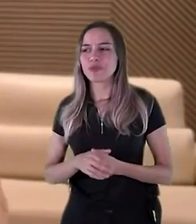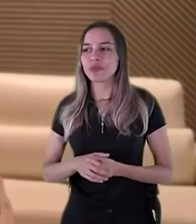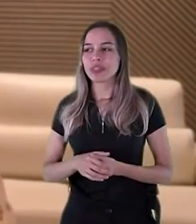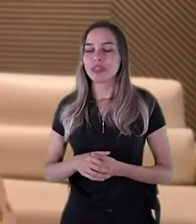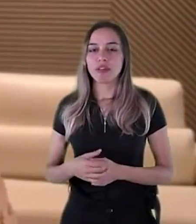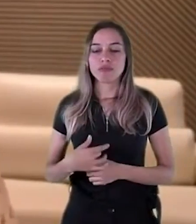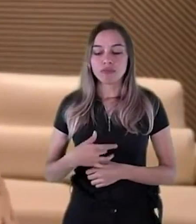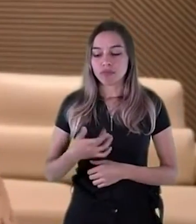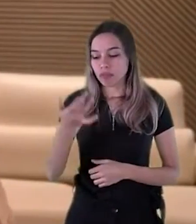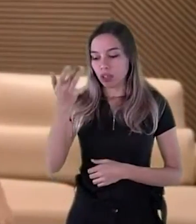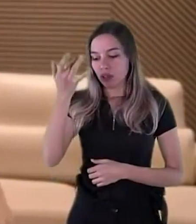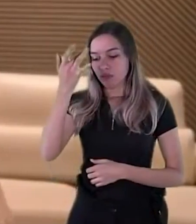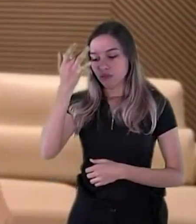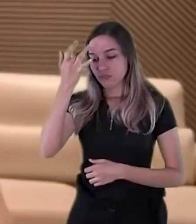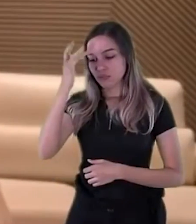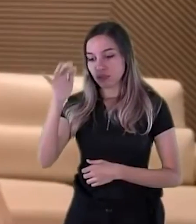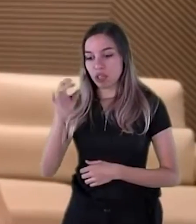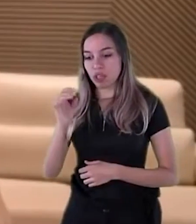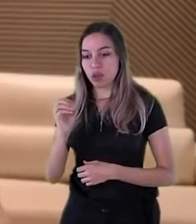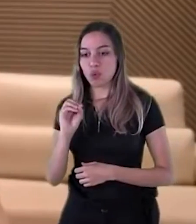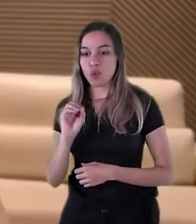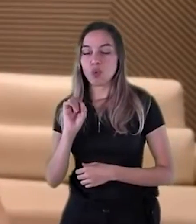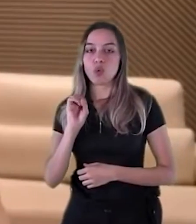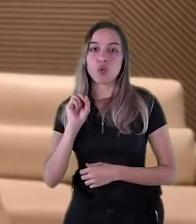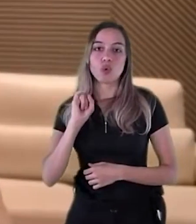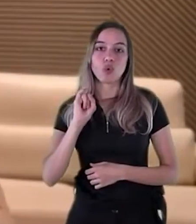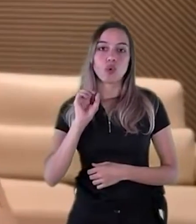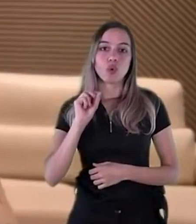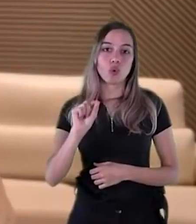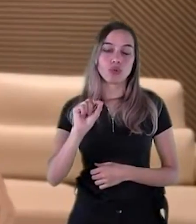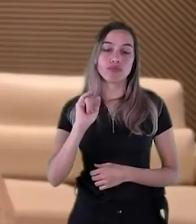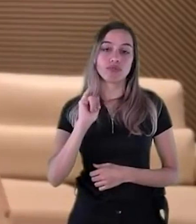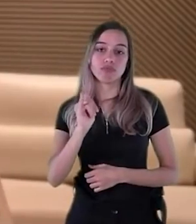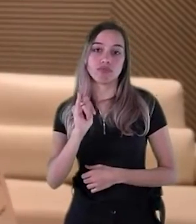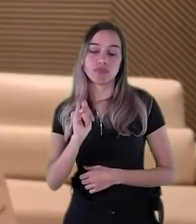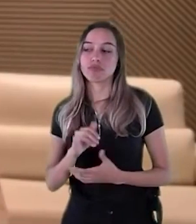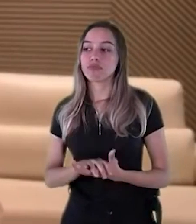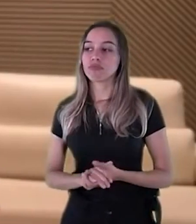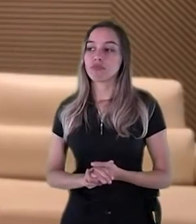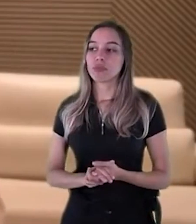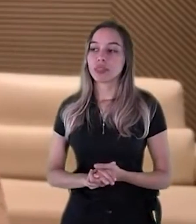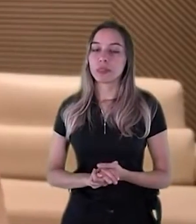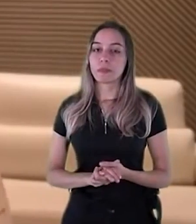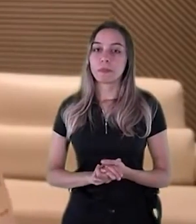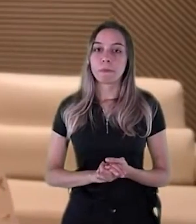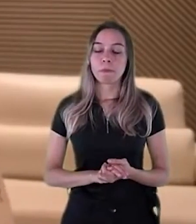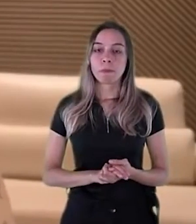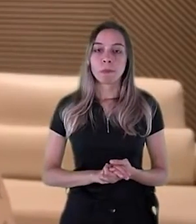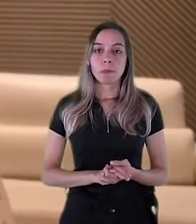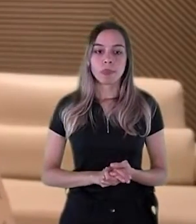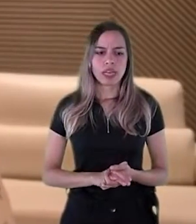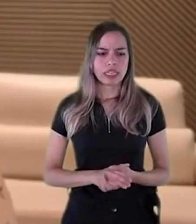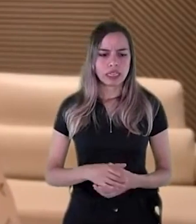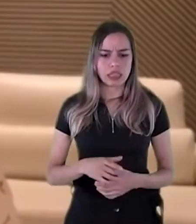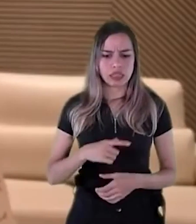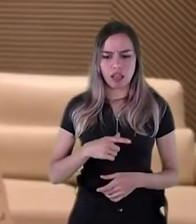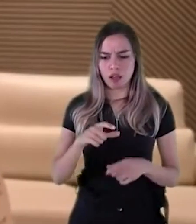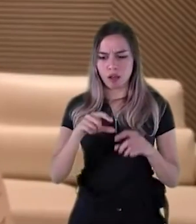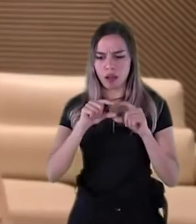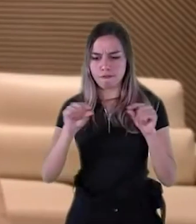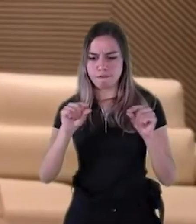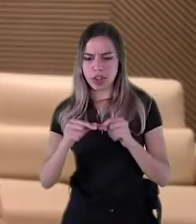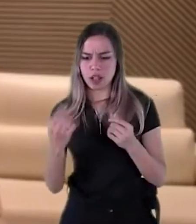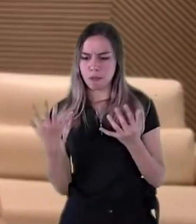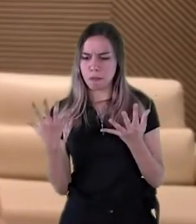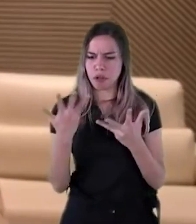irreparável. O Mia Couto tem uma frase linda, eu não vou dizer textualmente, mas ele dizia que não